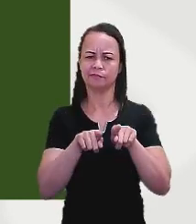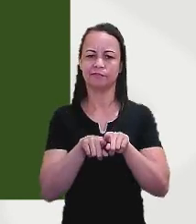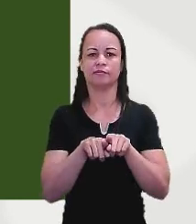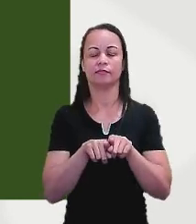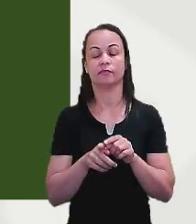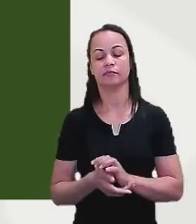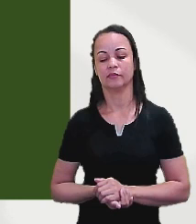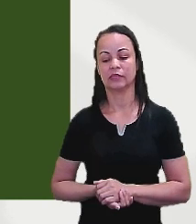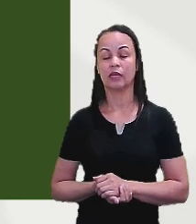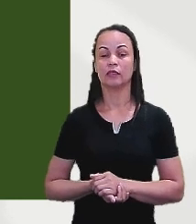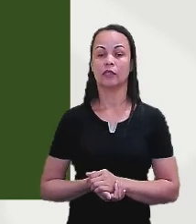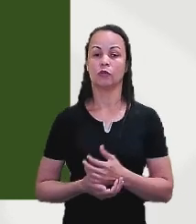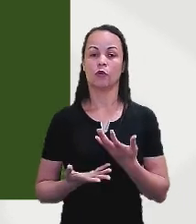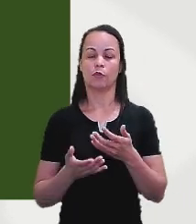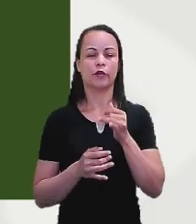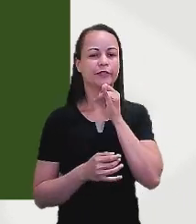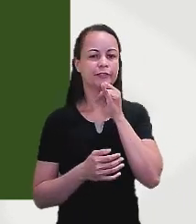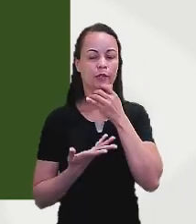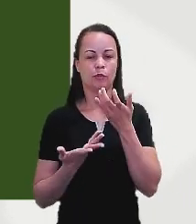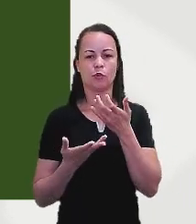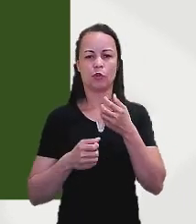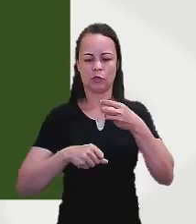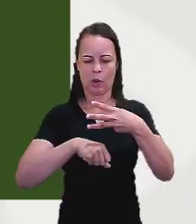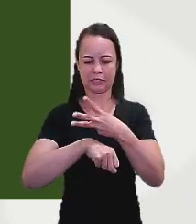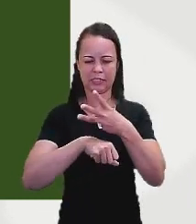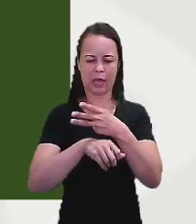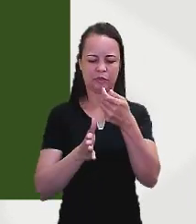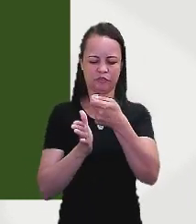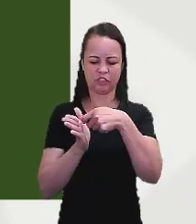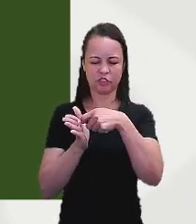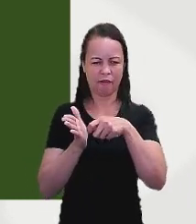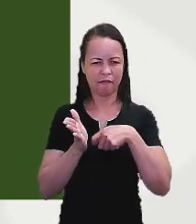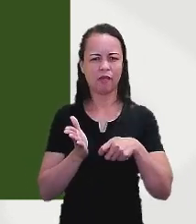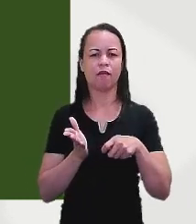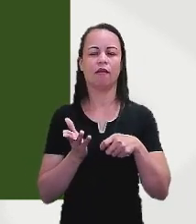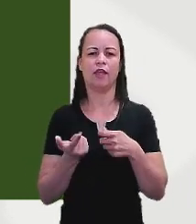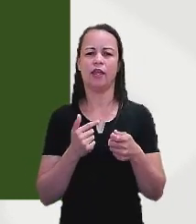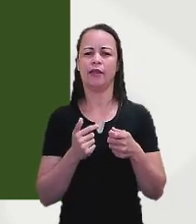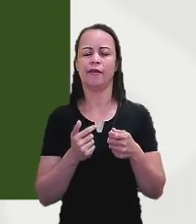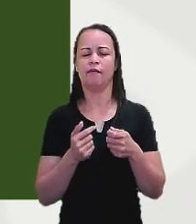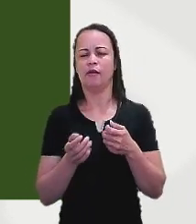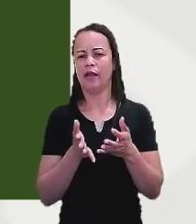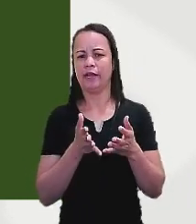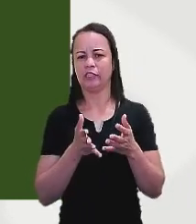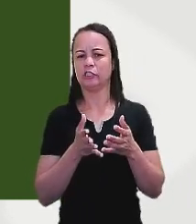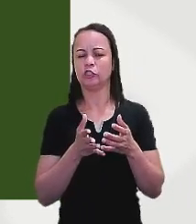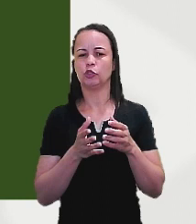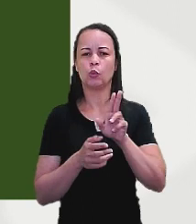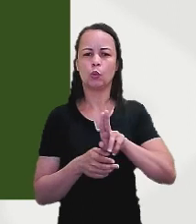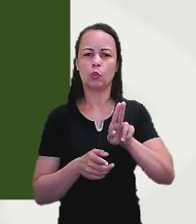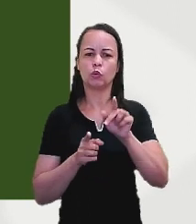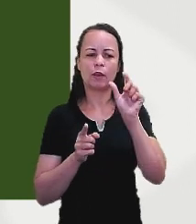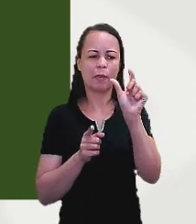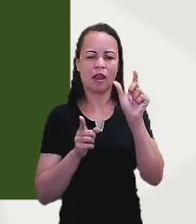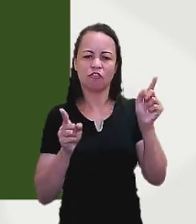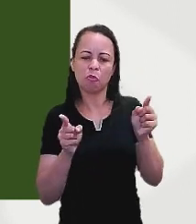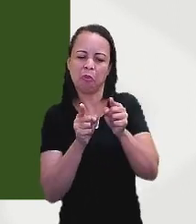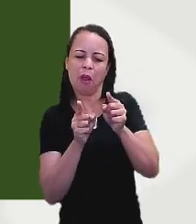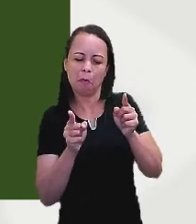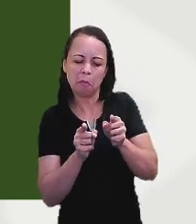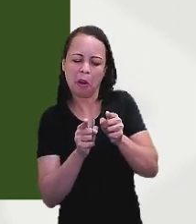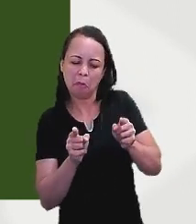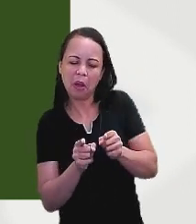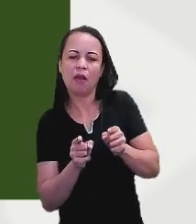Quando a gente vai escrever no WhatsApp, nessas outras redes sociais, a gente usa muito abreviações, não é?